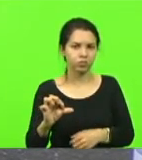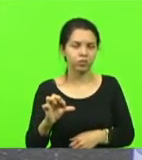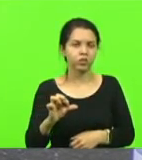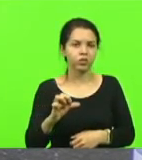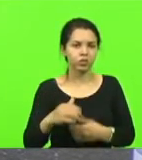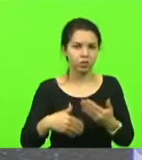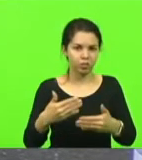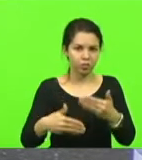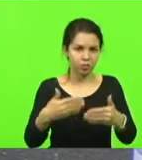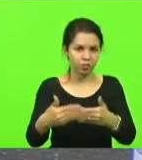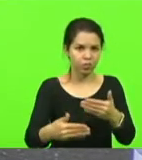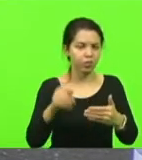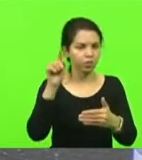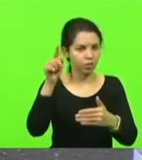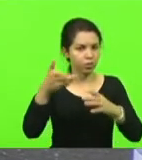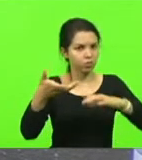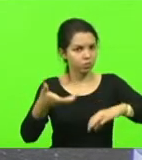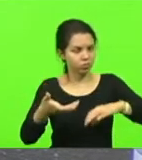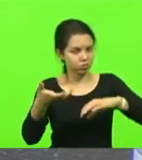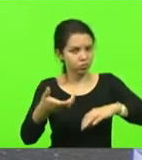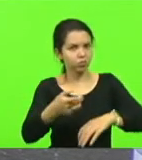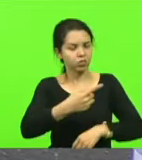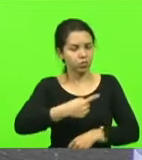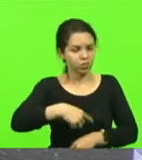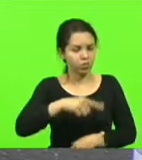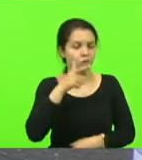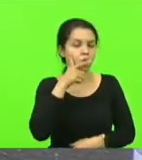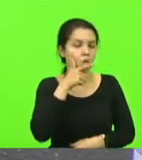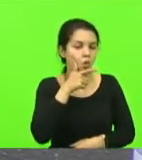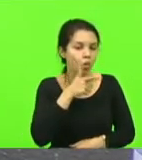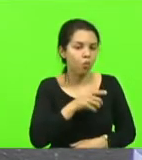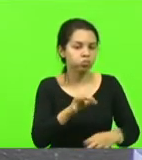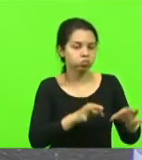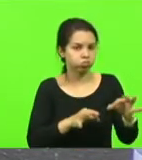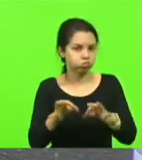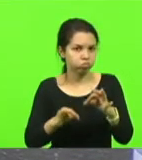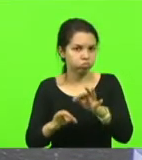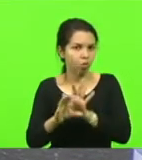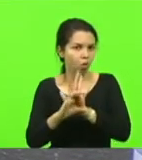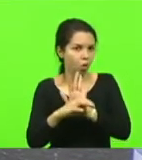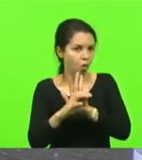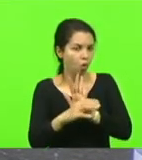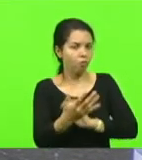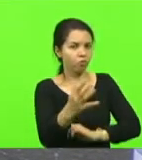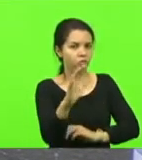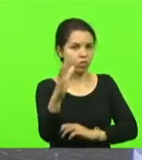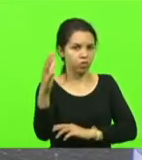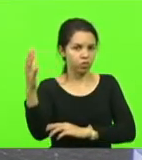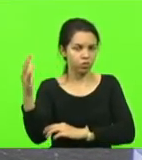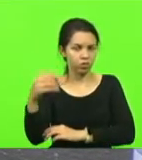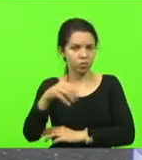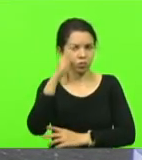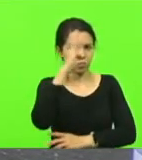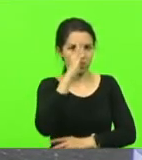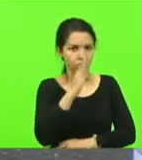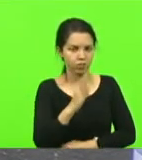Congresso Nacional, tivemos a construção do Código Florestal Brasileiro. Portanto,